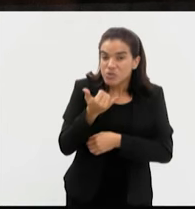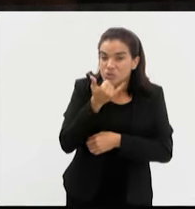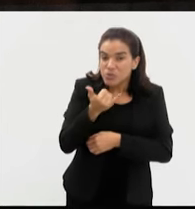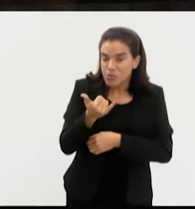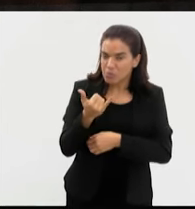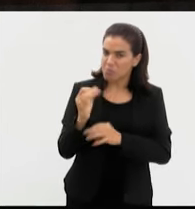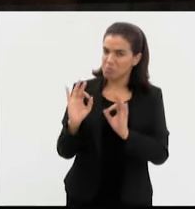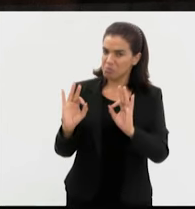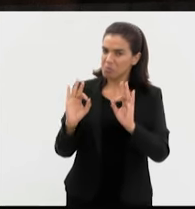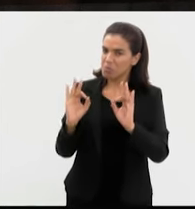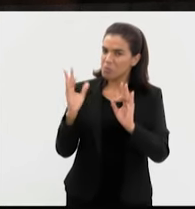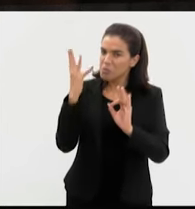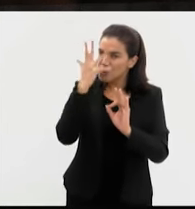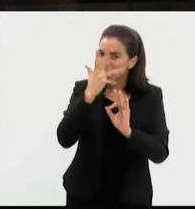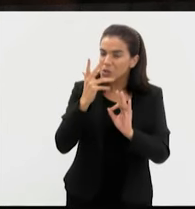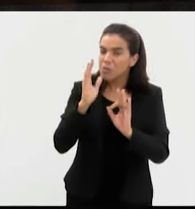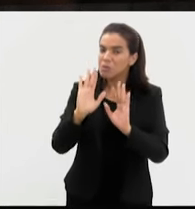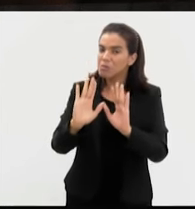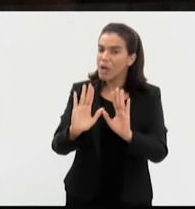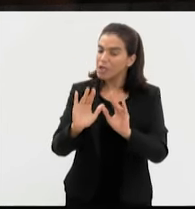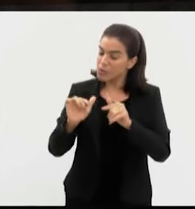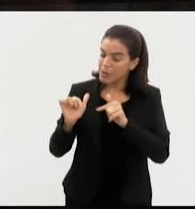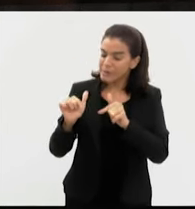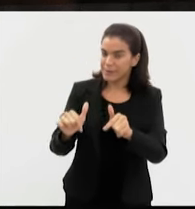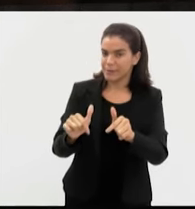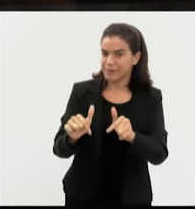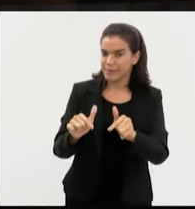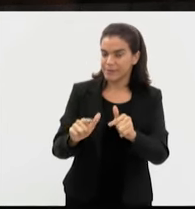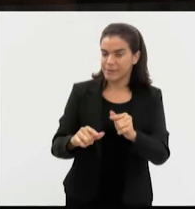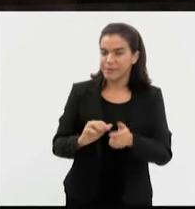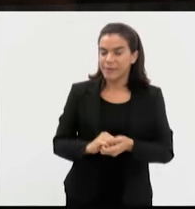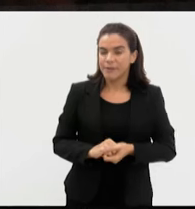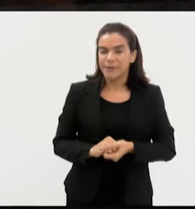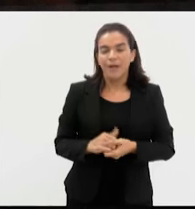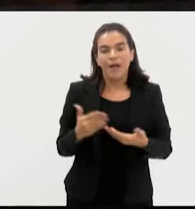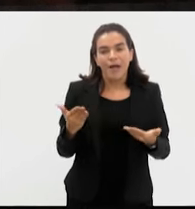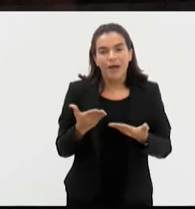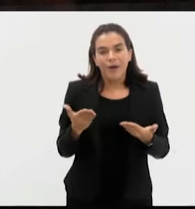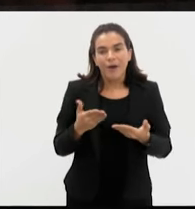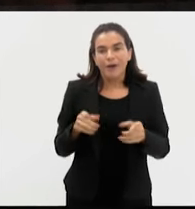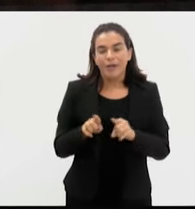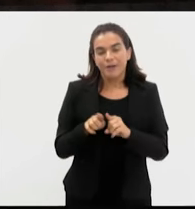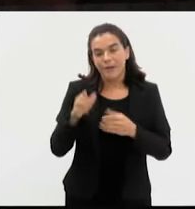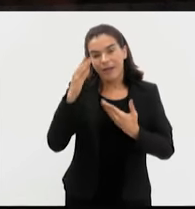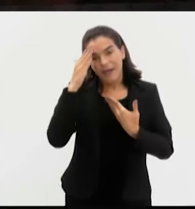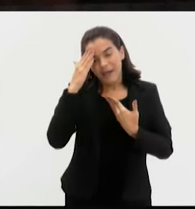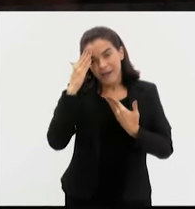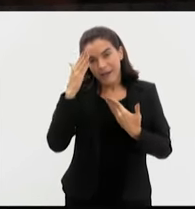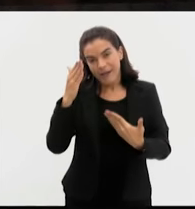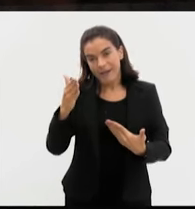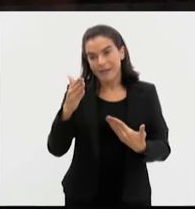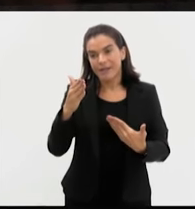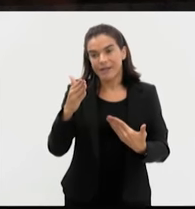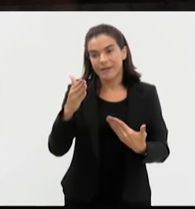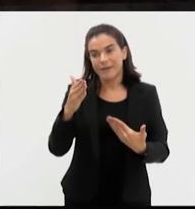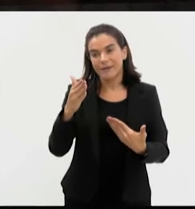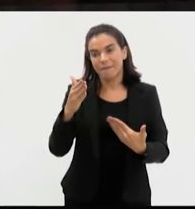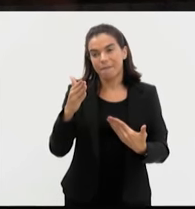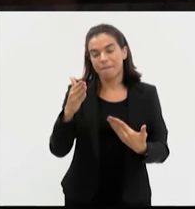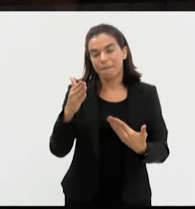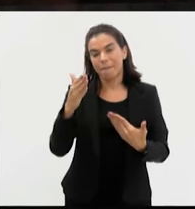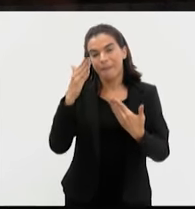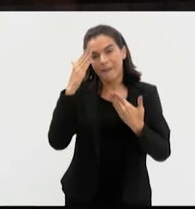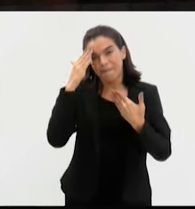atitude mas não somente é desculpa mas com ação eu quero aqui senhor presidente também agradecer